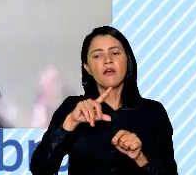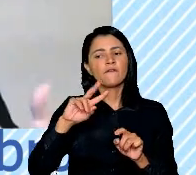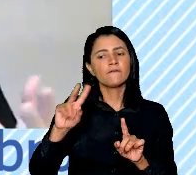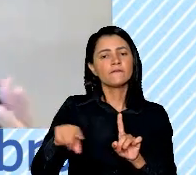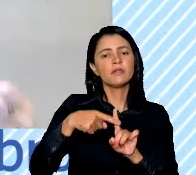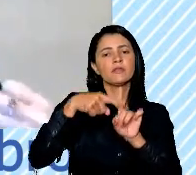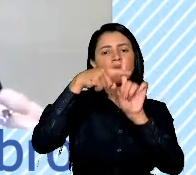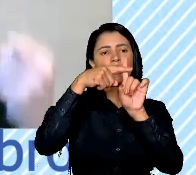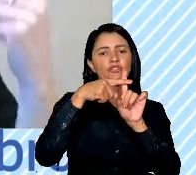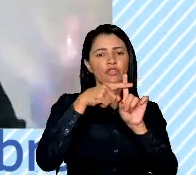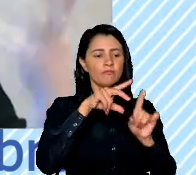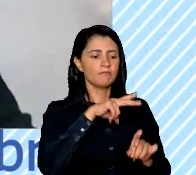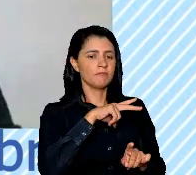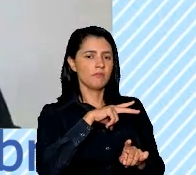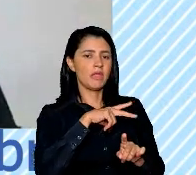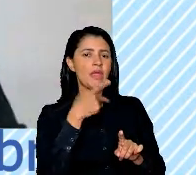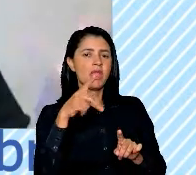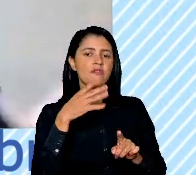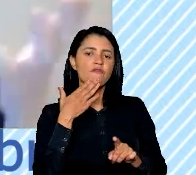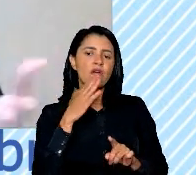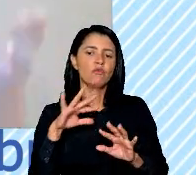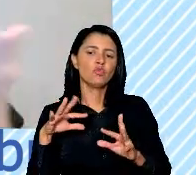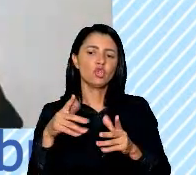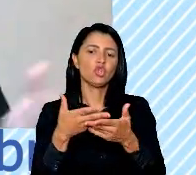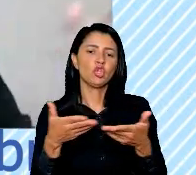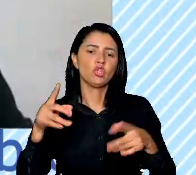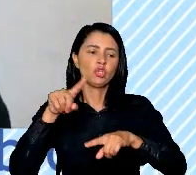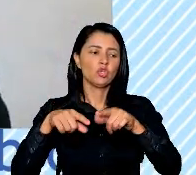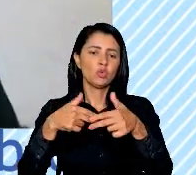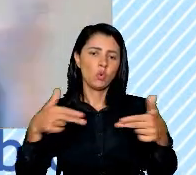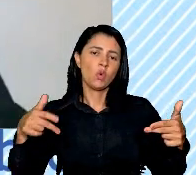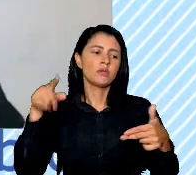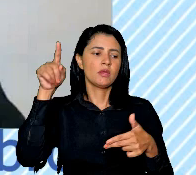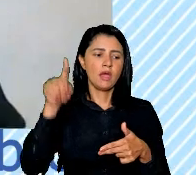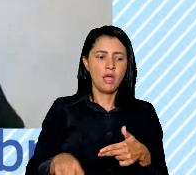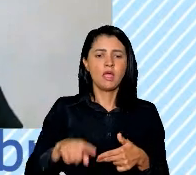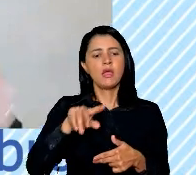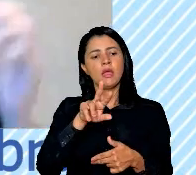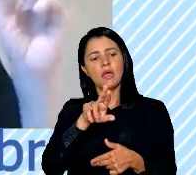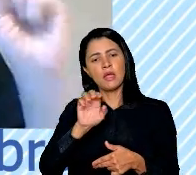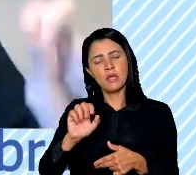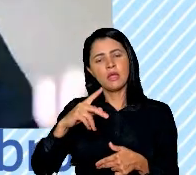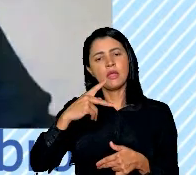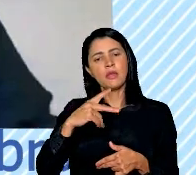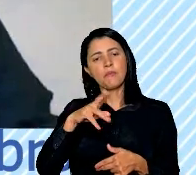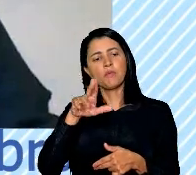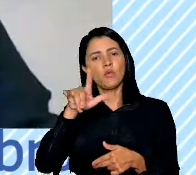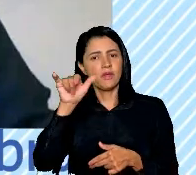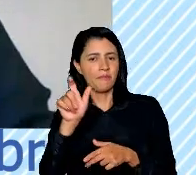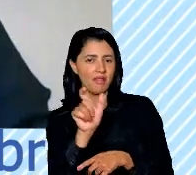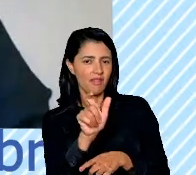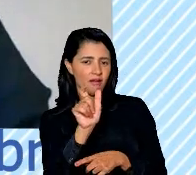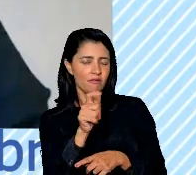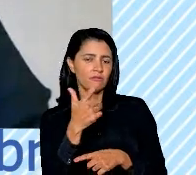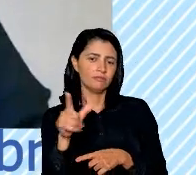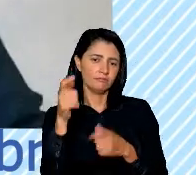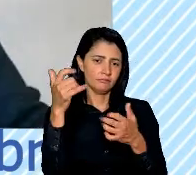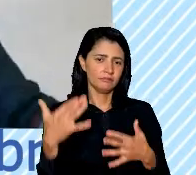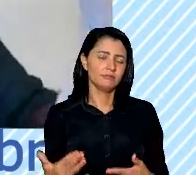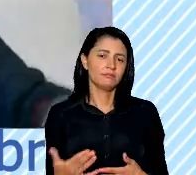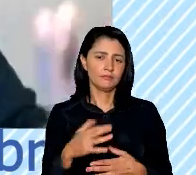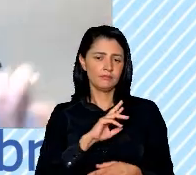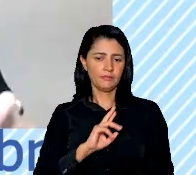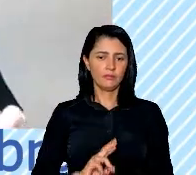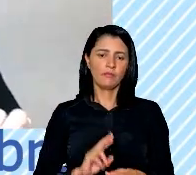do bem comum ou da coisa pública. Daí a palavra república, res pública. Em outras palavras, a república